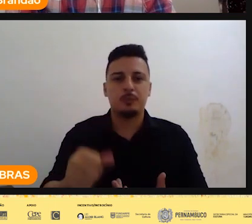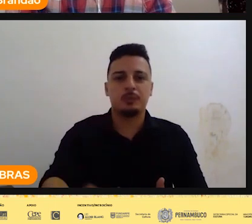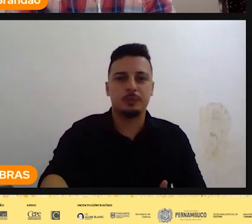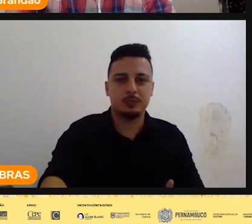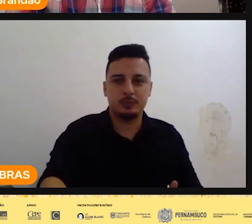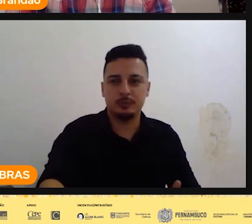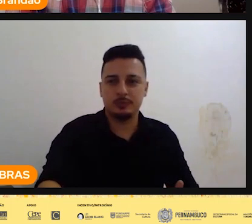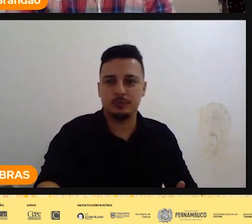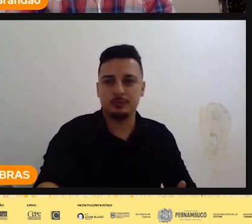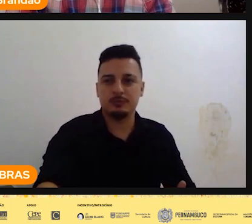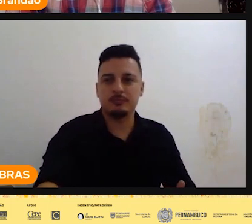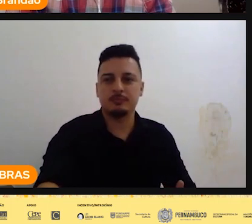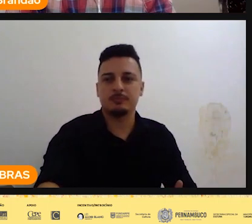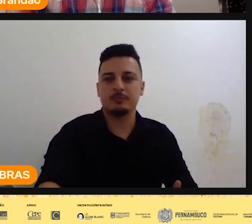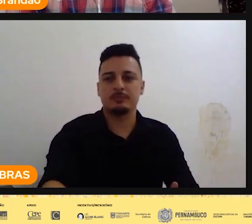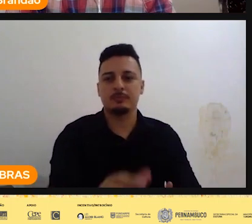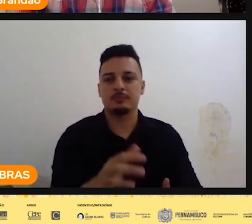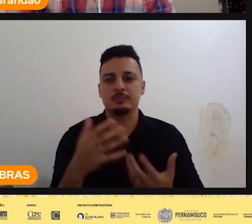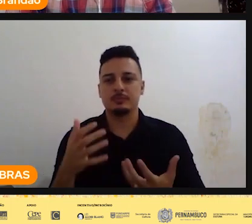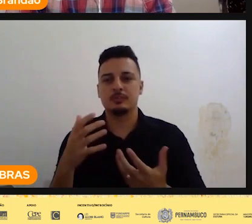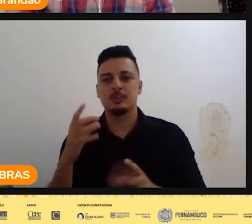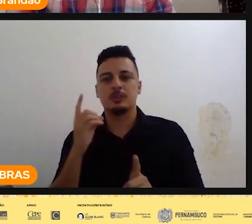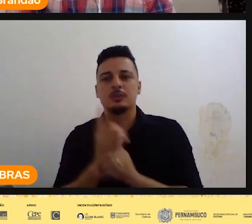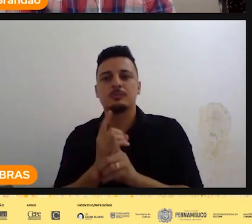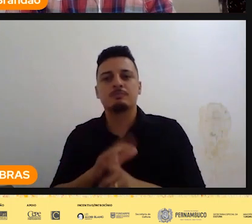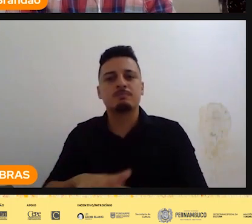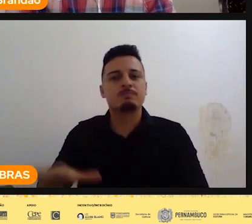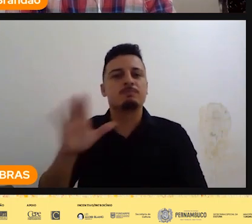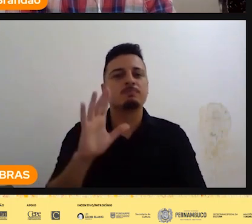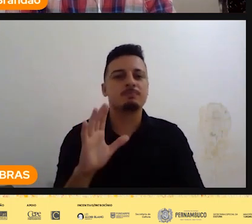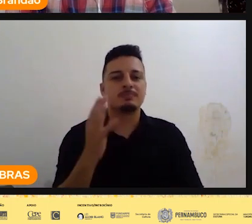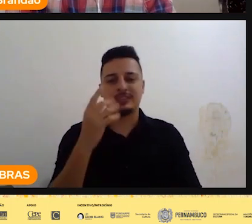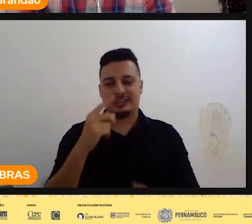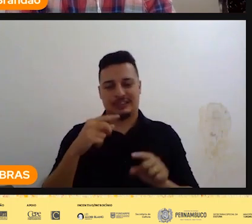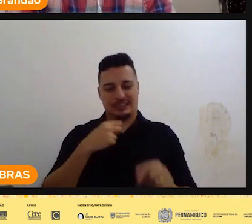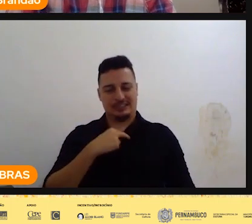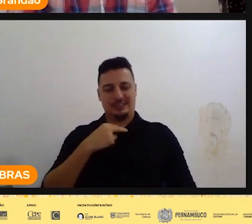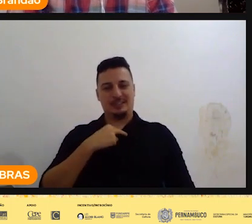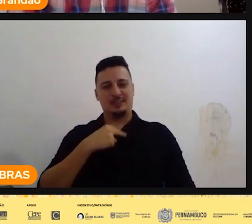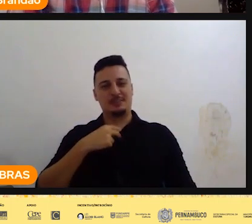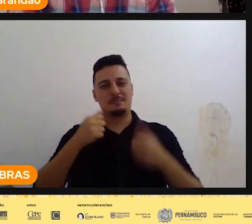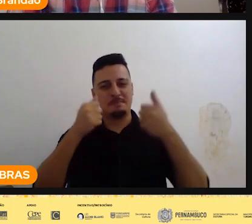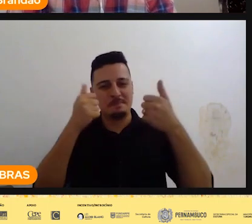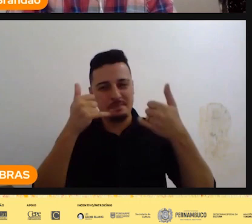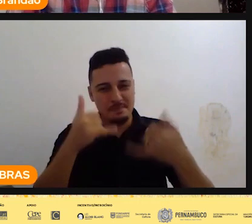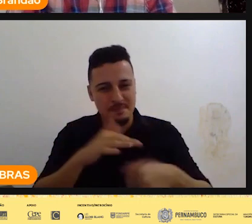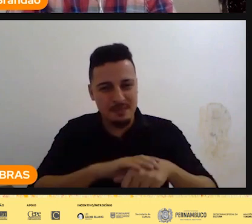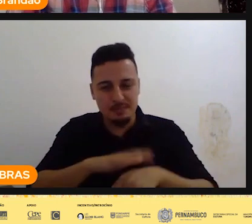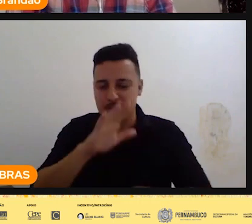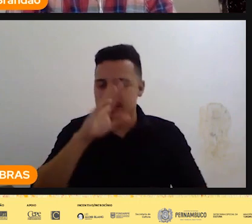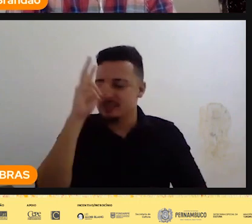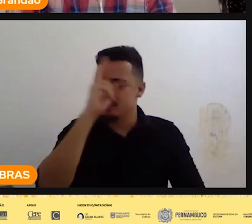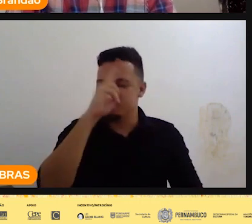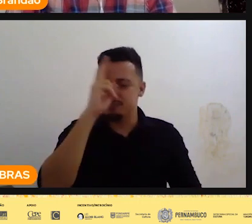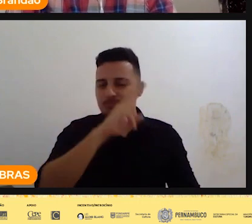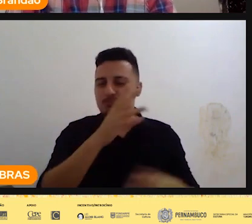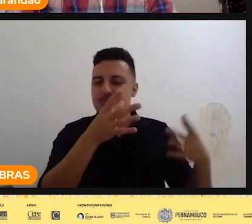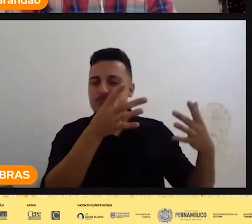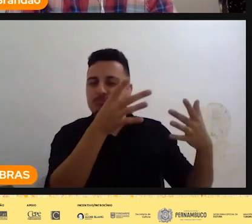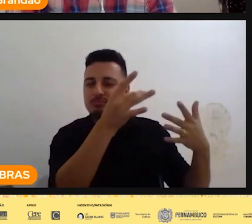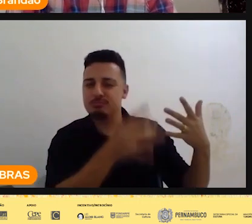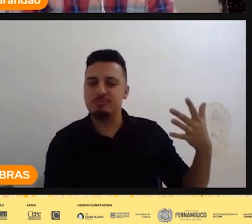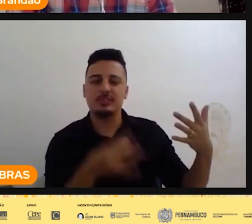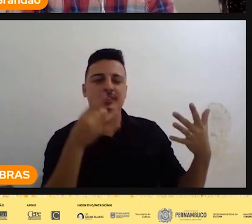numa jornada de autodescoberta. Também não posso contar o restante, mas é uma história muito bonita. As duas são histórias